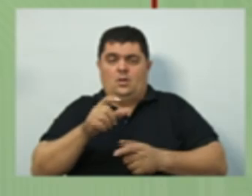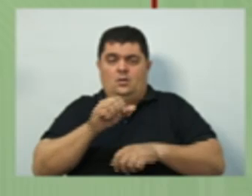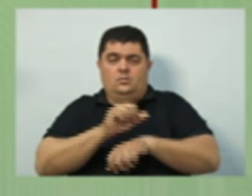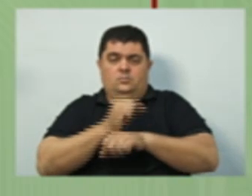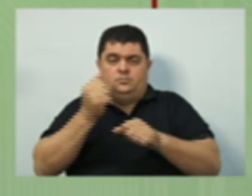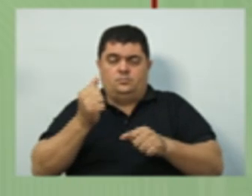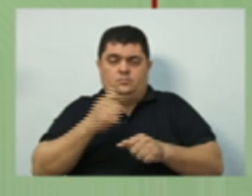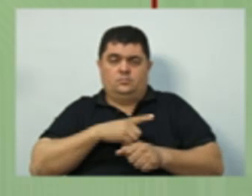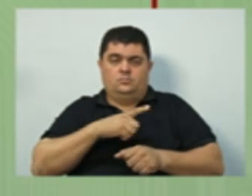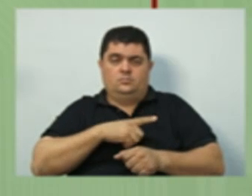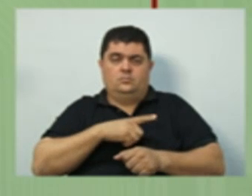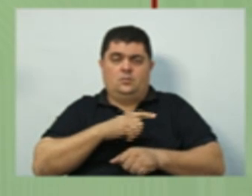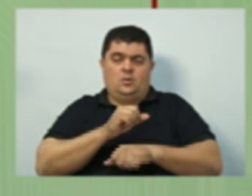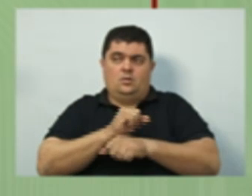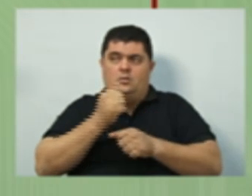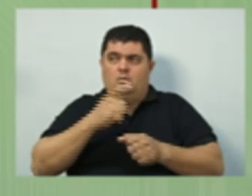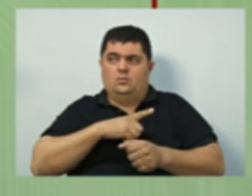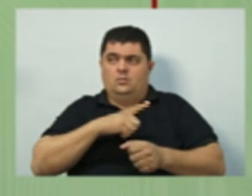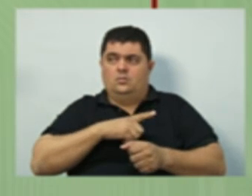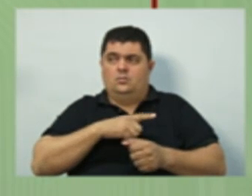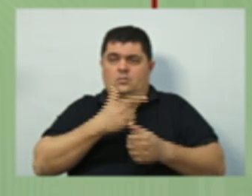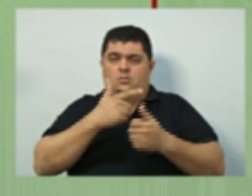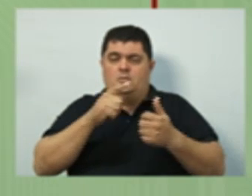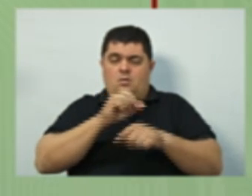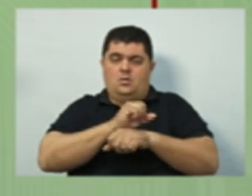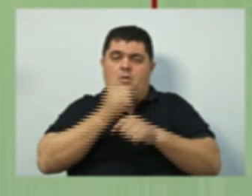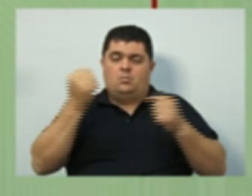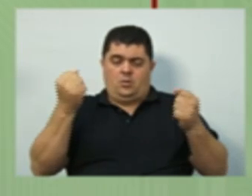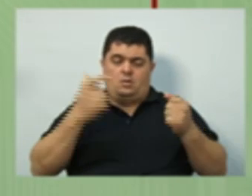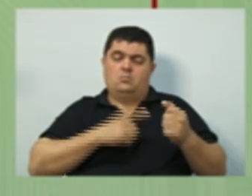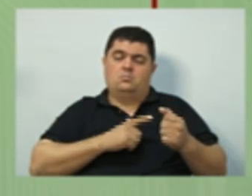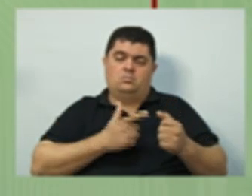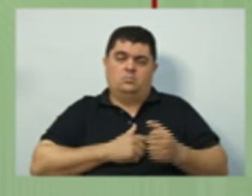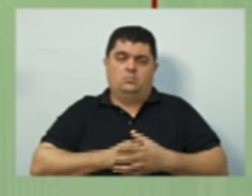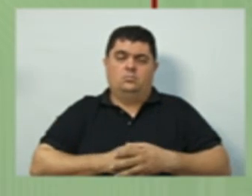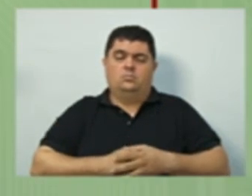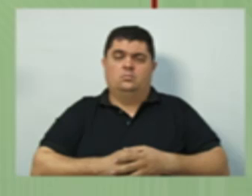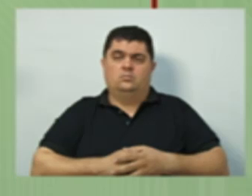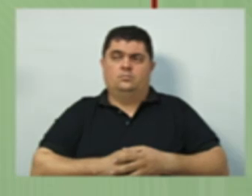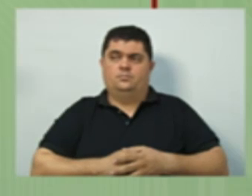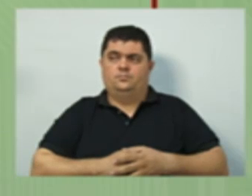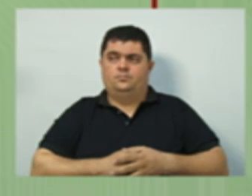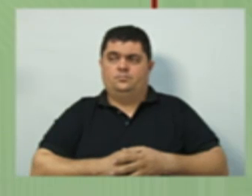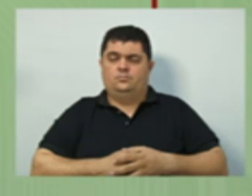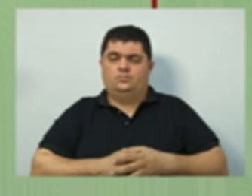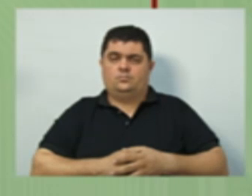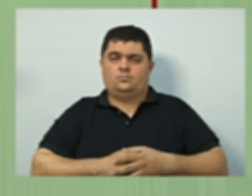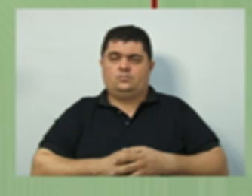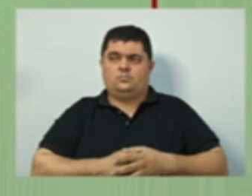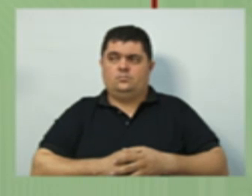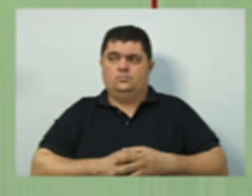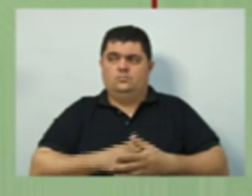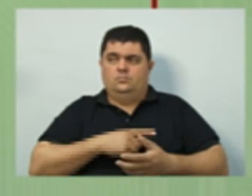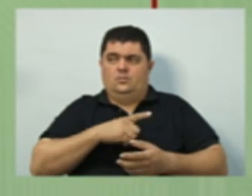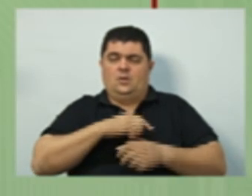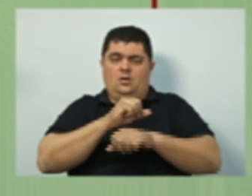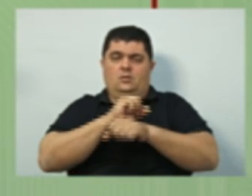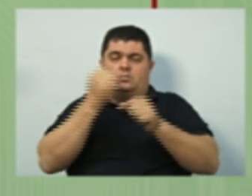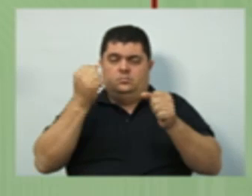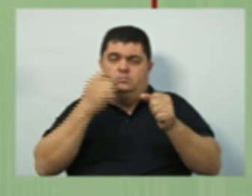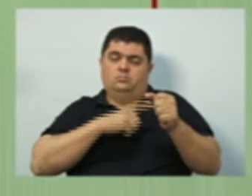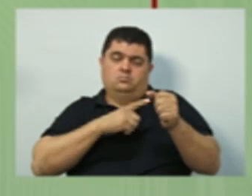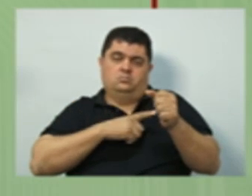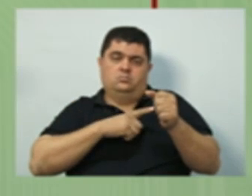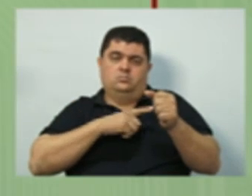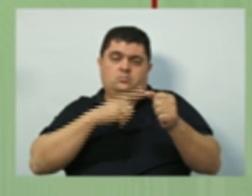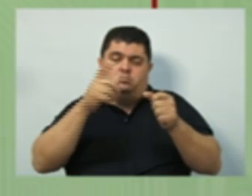Não. Como condição de humanização, o trabalho não liberta? Liberta. Como condição de humanização, o trabalho liberta? Liberta.